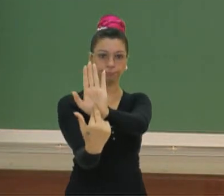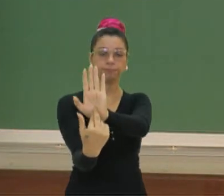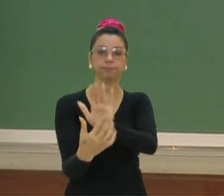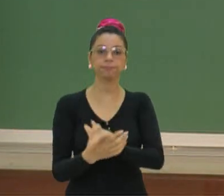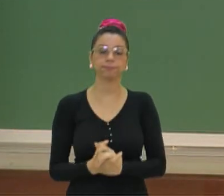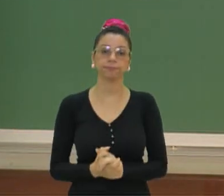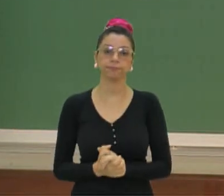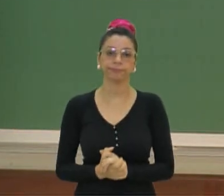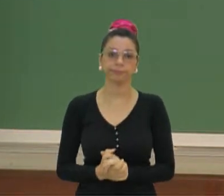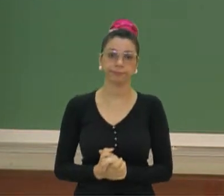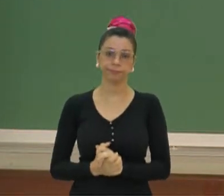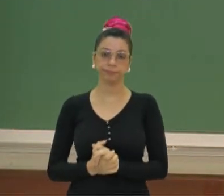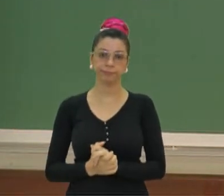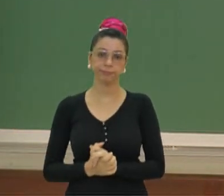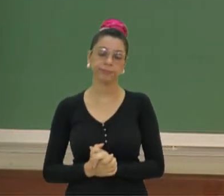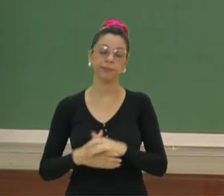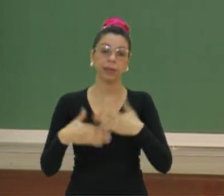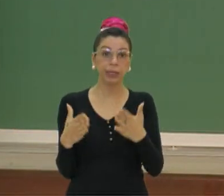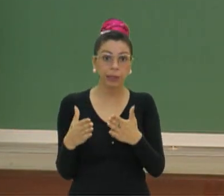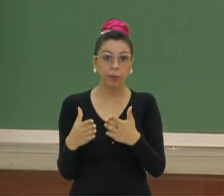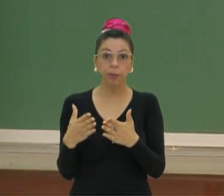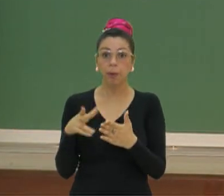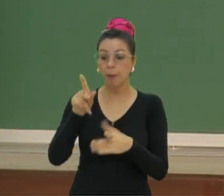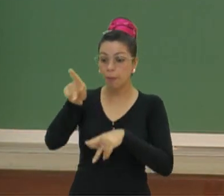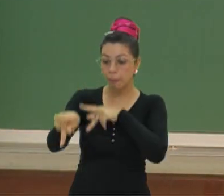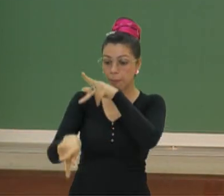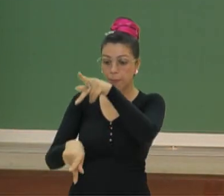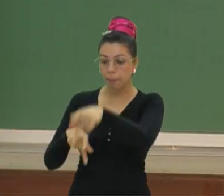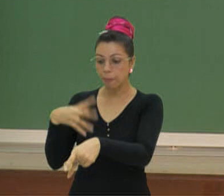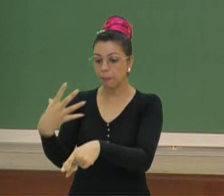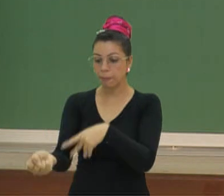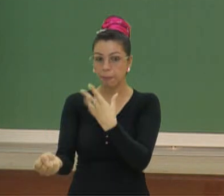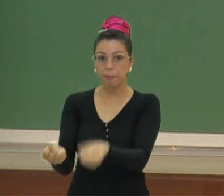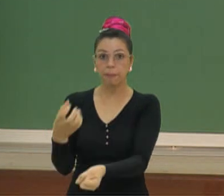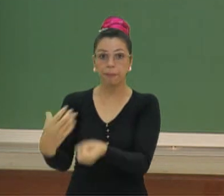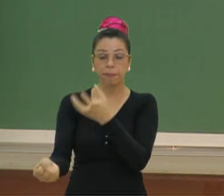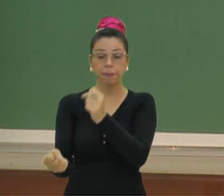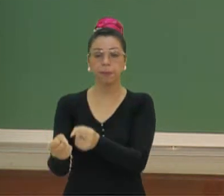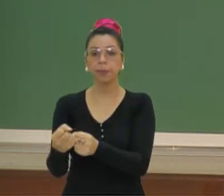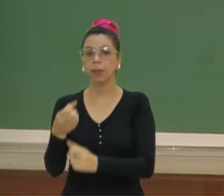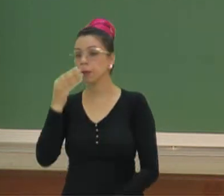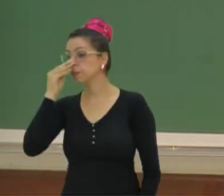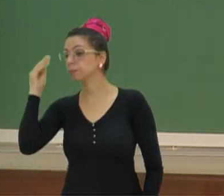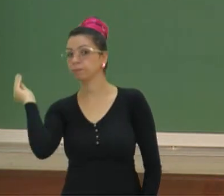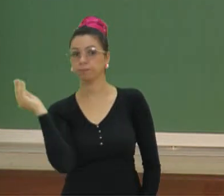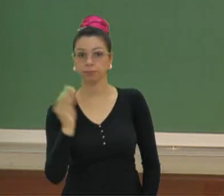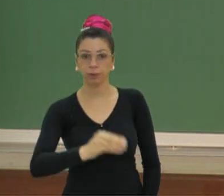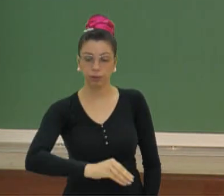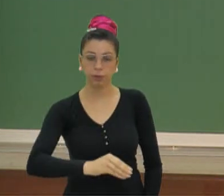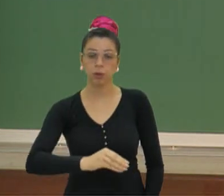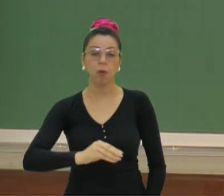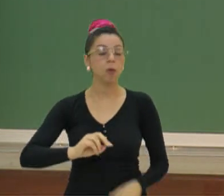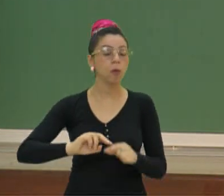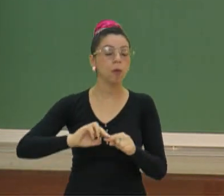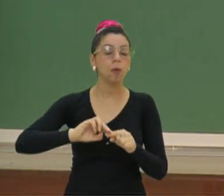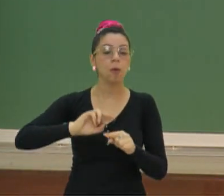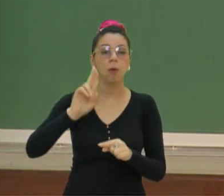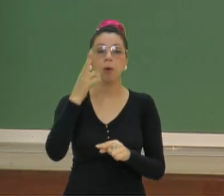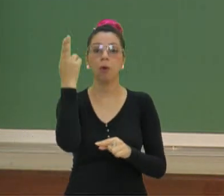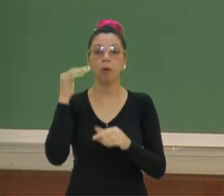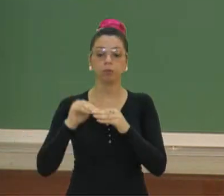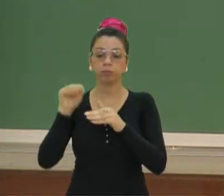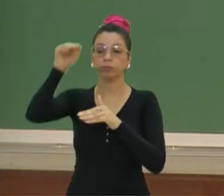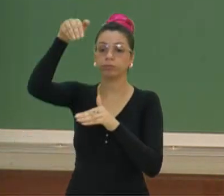representativas. O regime populista ignora, ou pelo menos tenta ultrapassar,